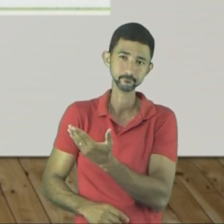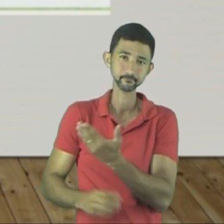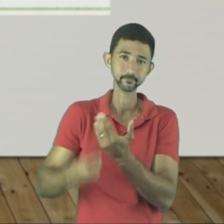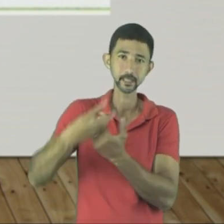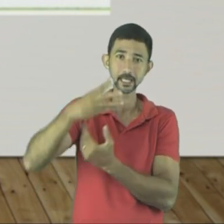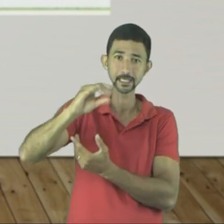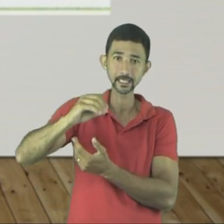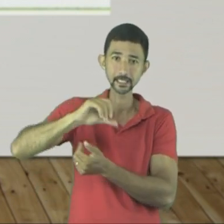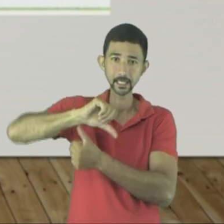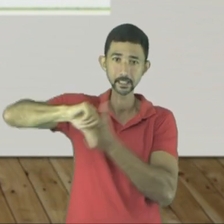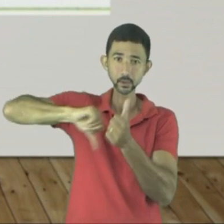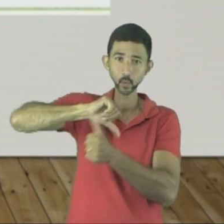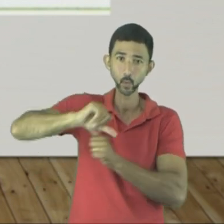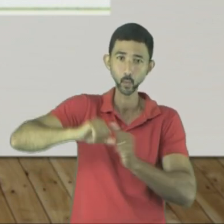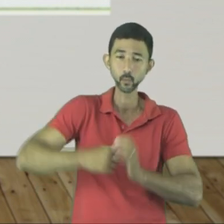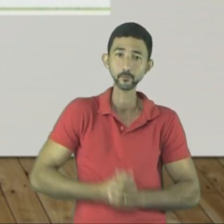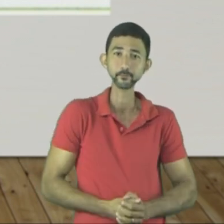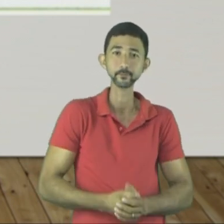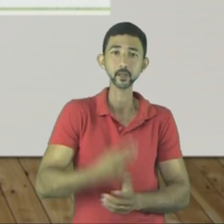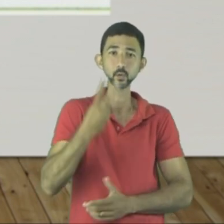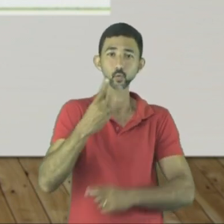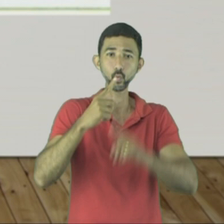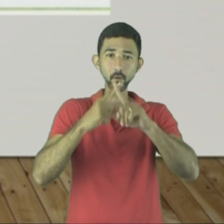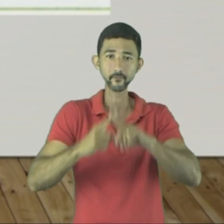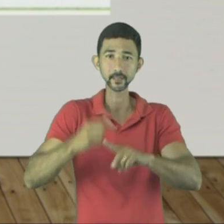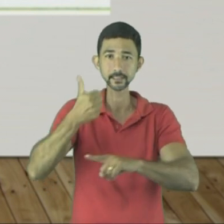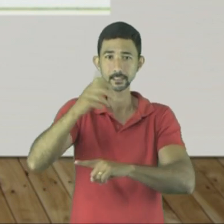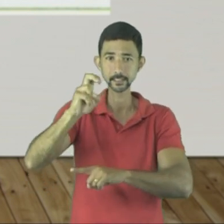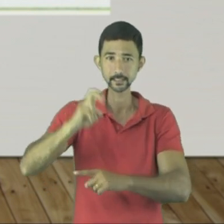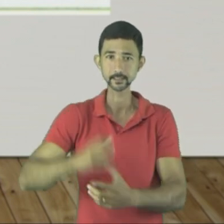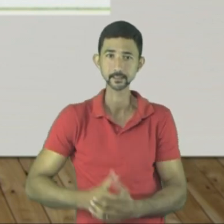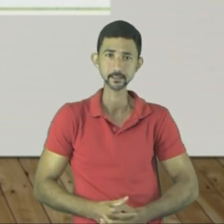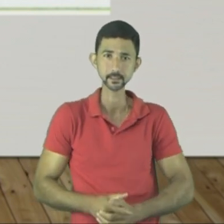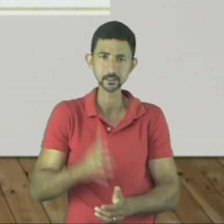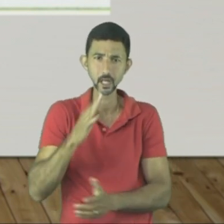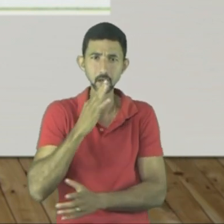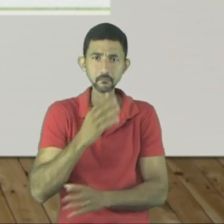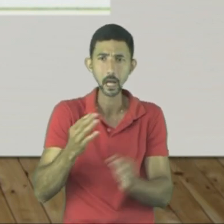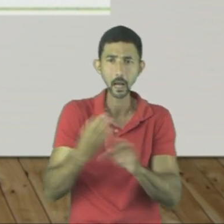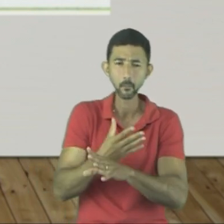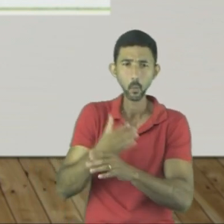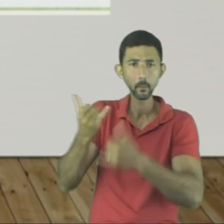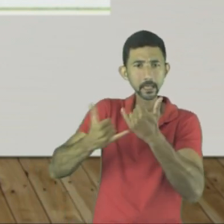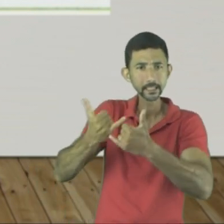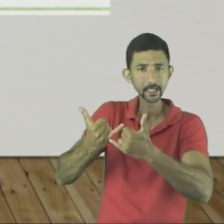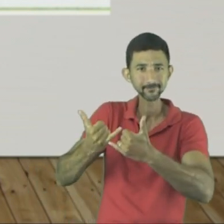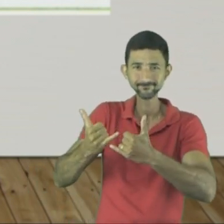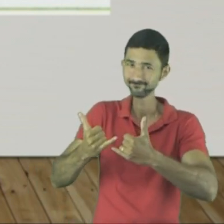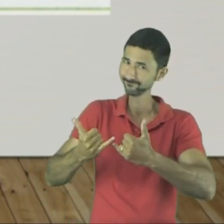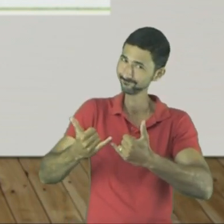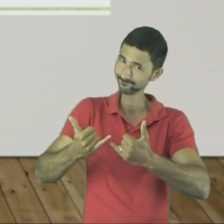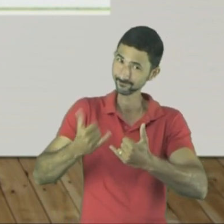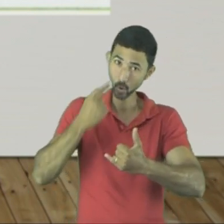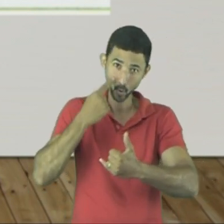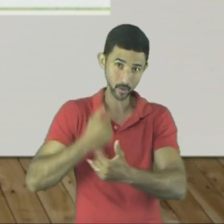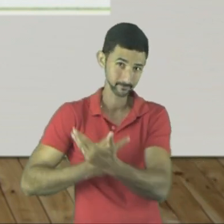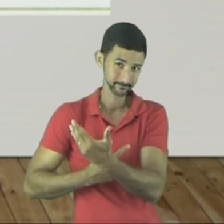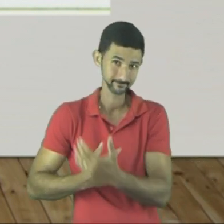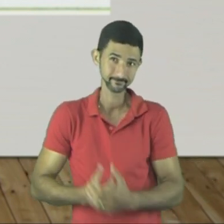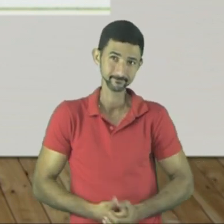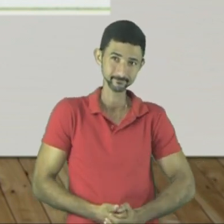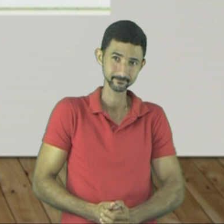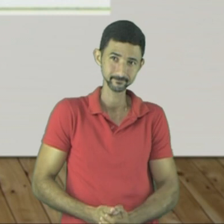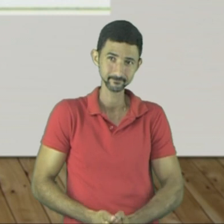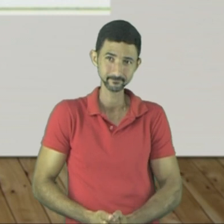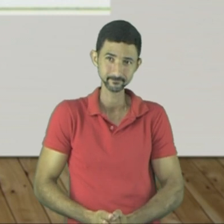eu coloquei 2 vezes 15. Será que já acabou nossa brincadeira aqui? Bora ver.